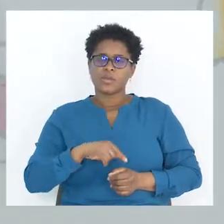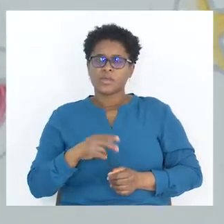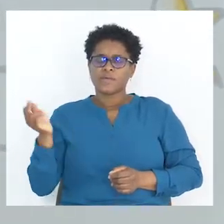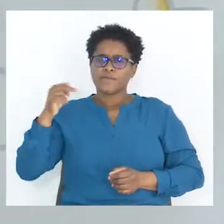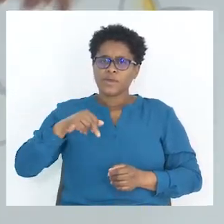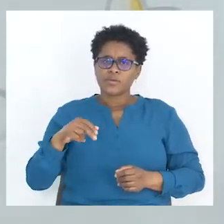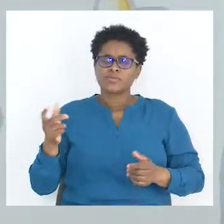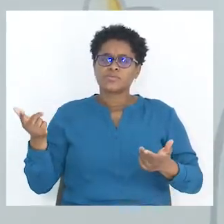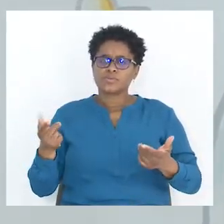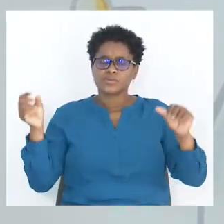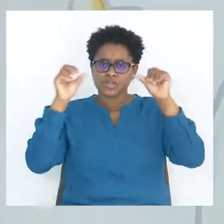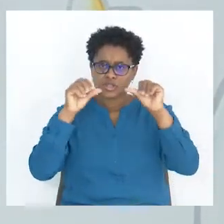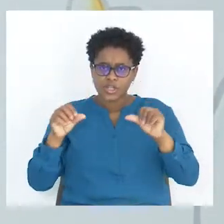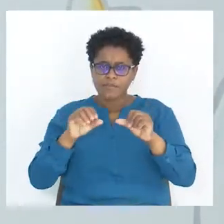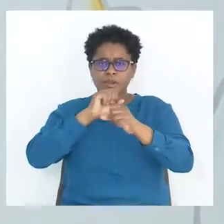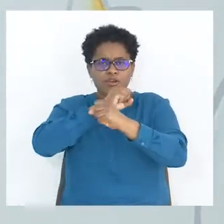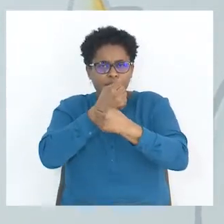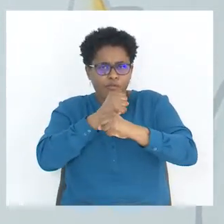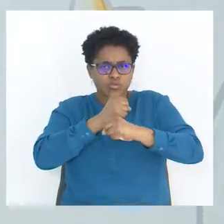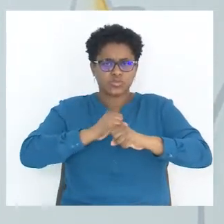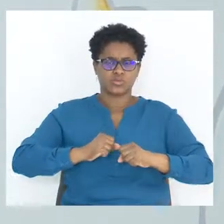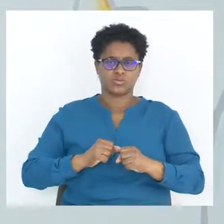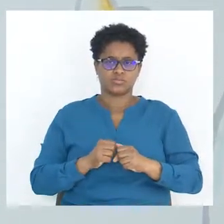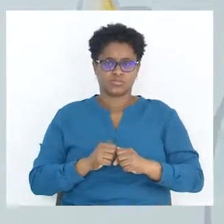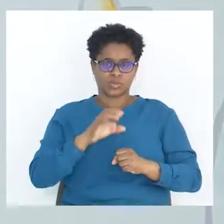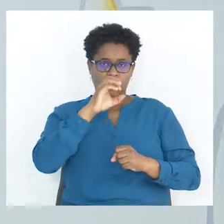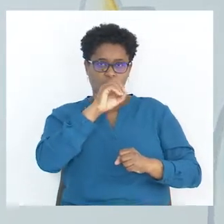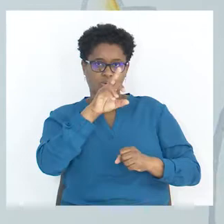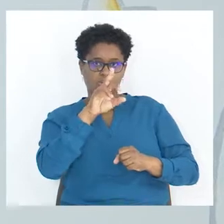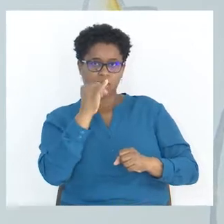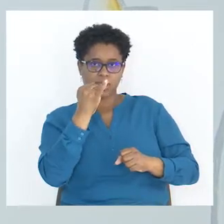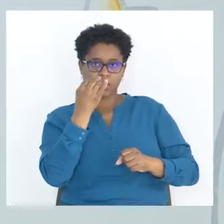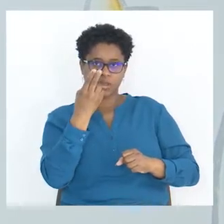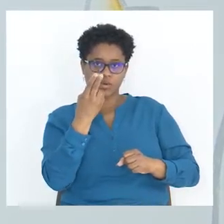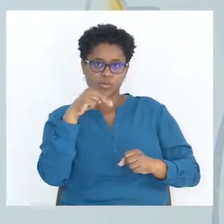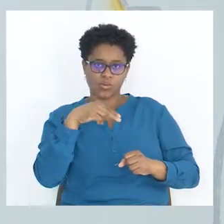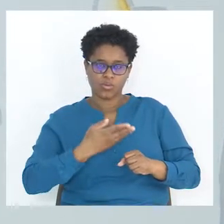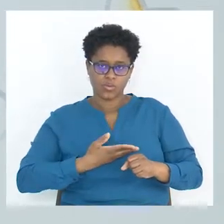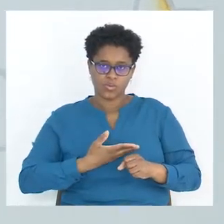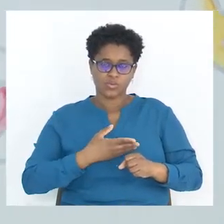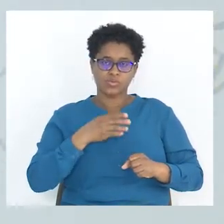Oriundo do sistema nervoso, ok? Então, oriundo